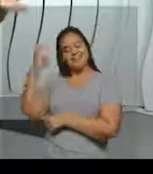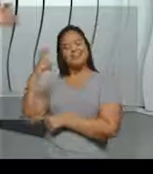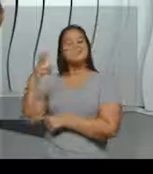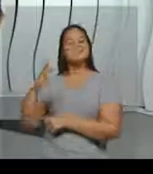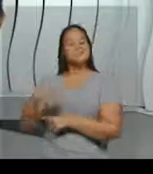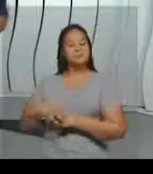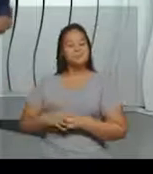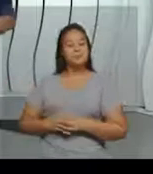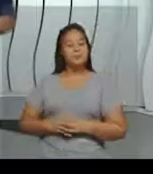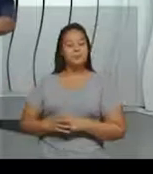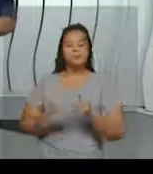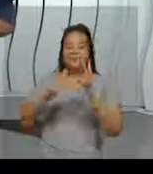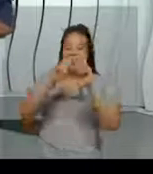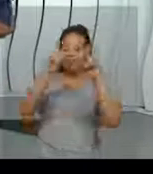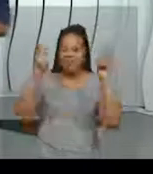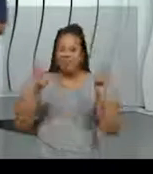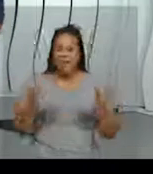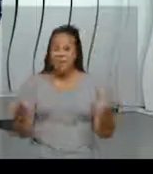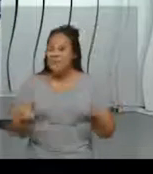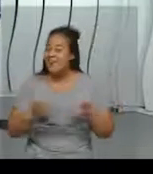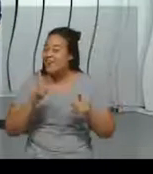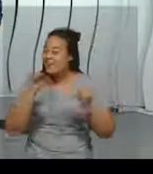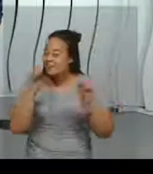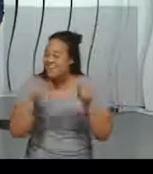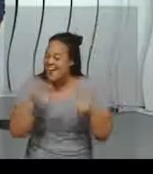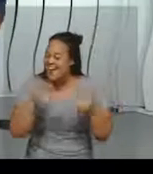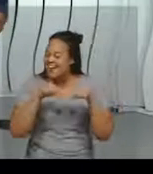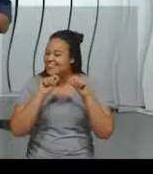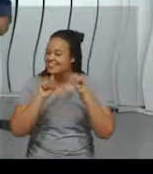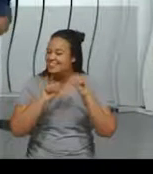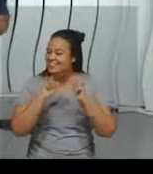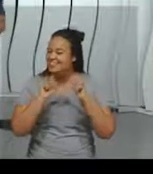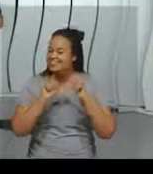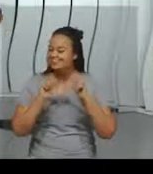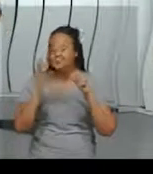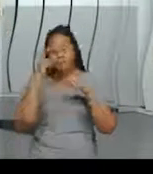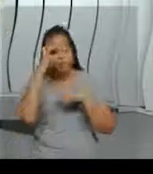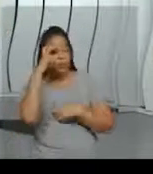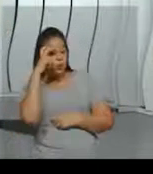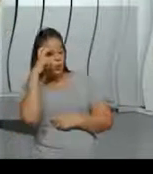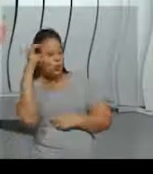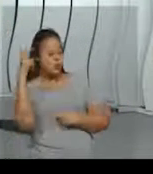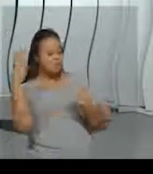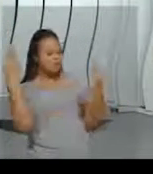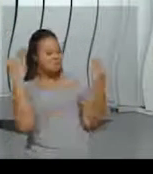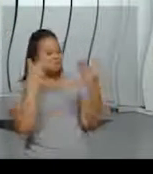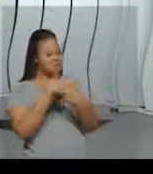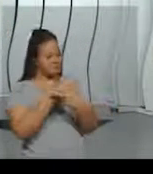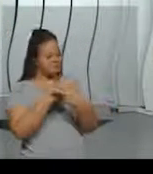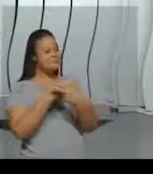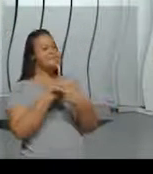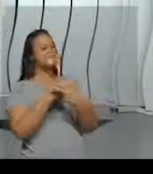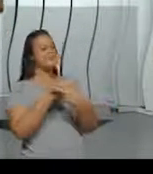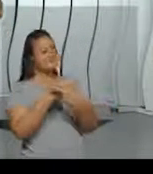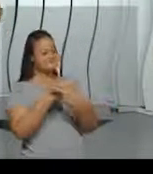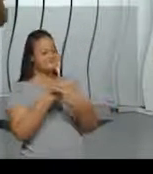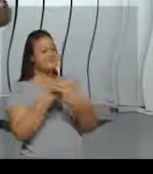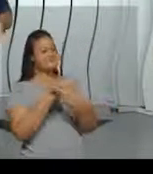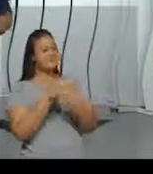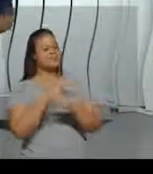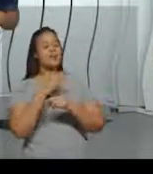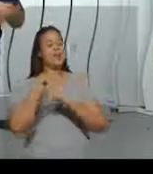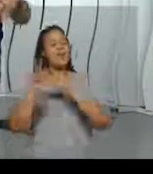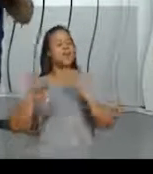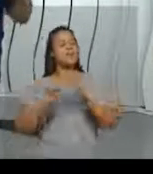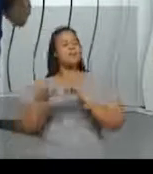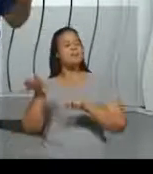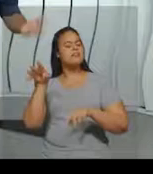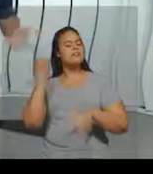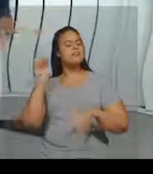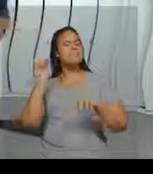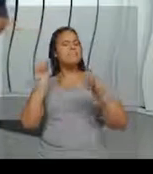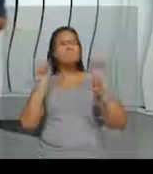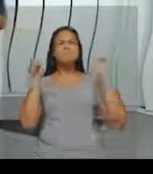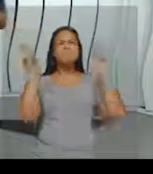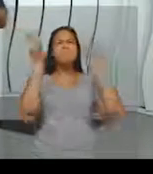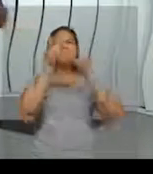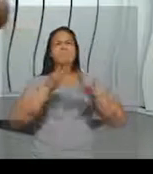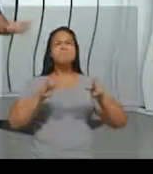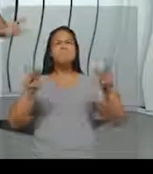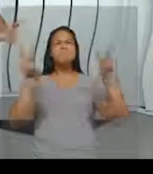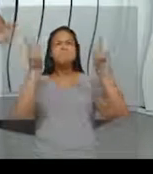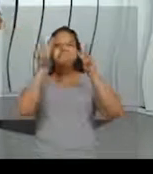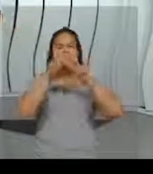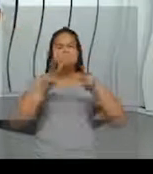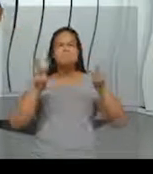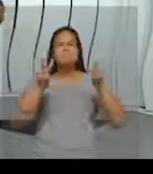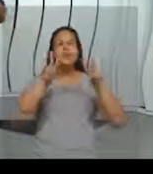O tema da nossa aula de hoje, então, é cultura hip hop. O que você já ouviu falar sobre